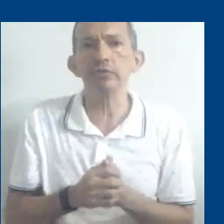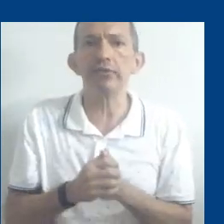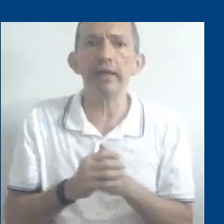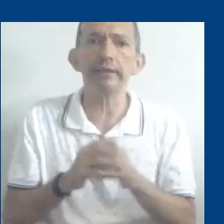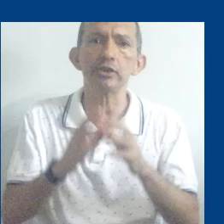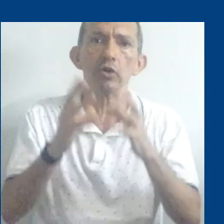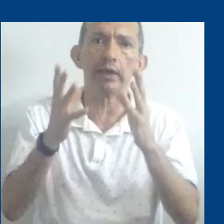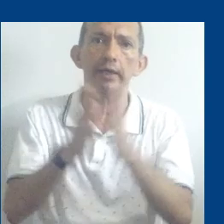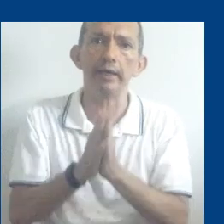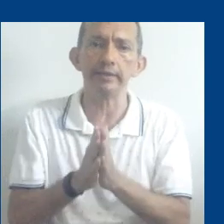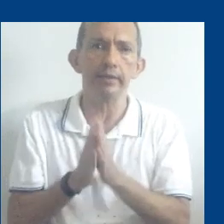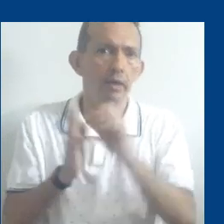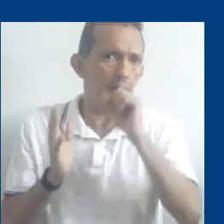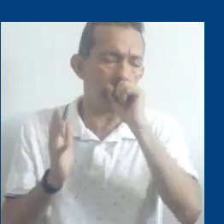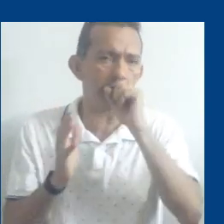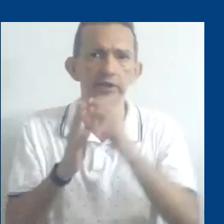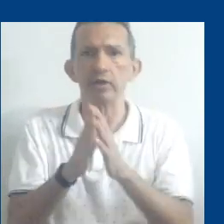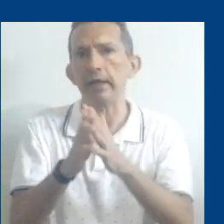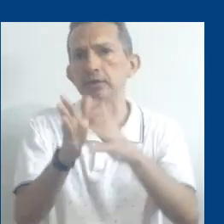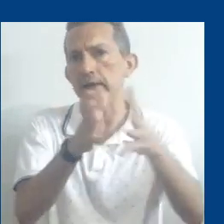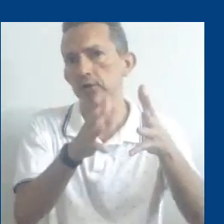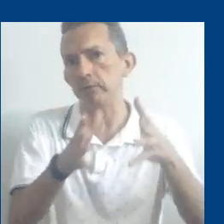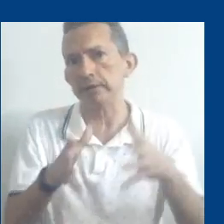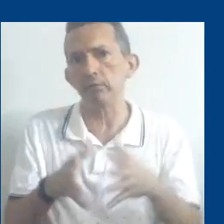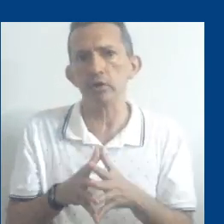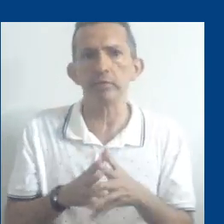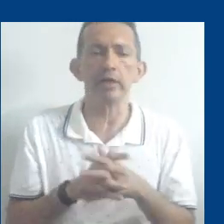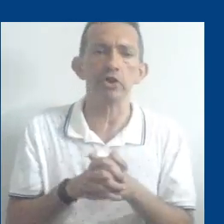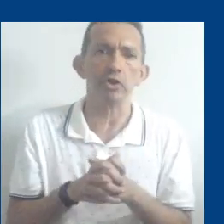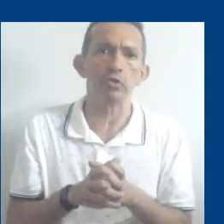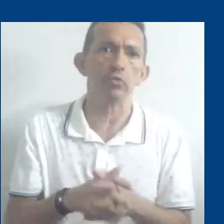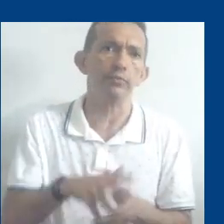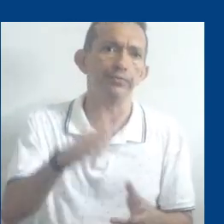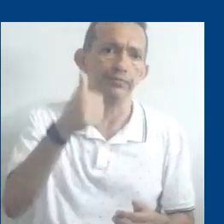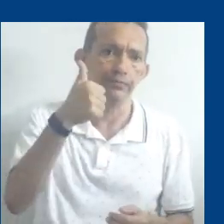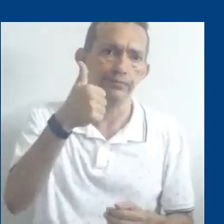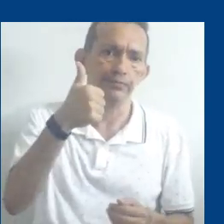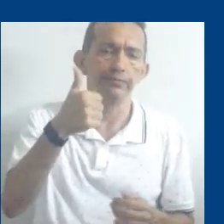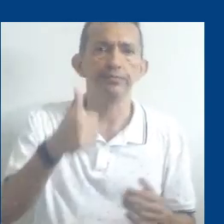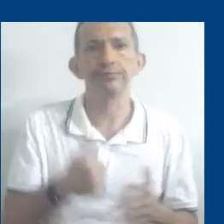Na próxima a gente fala das organelas que estão relacionadas com o metabolismo energético.